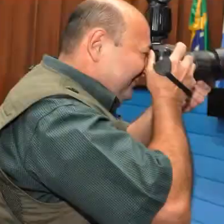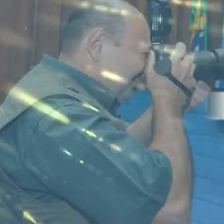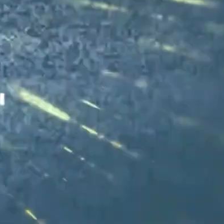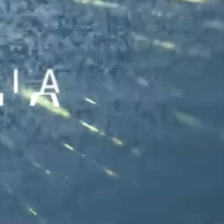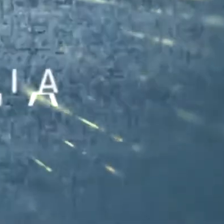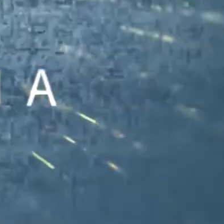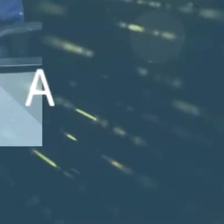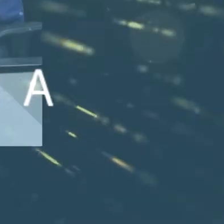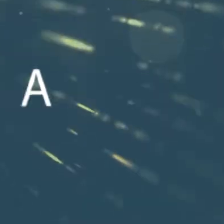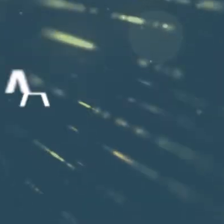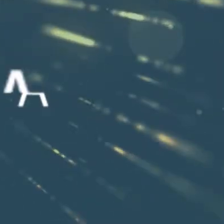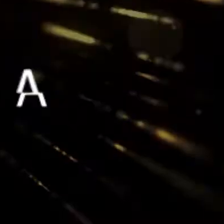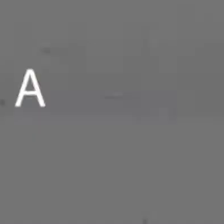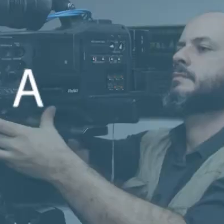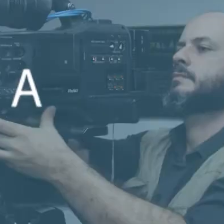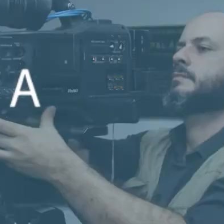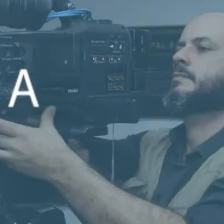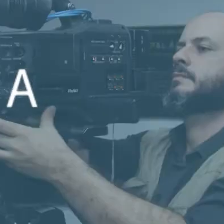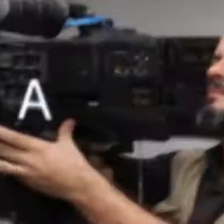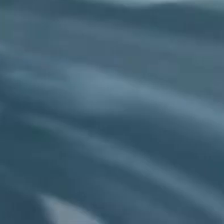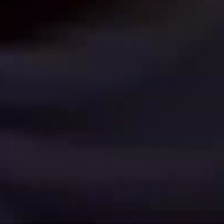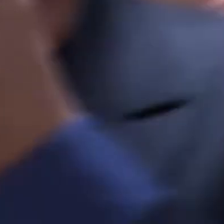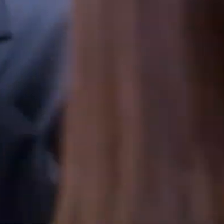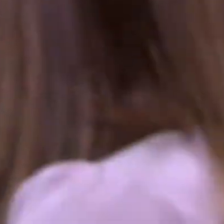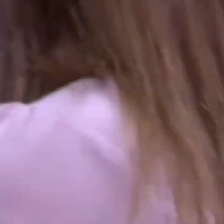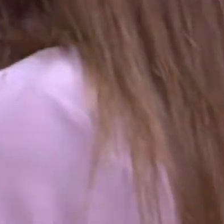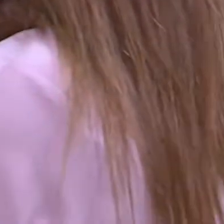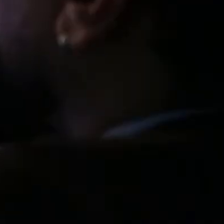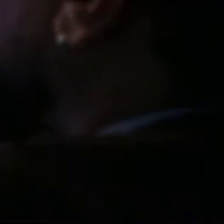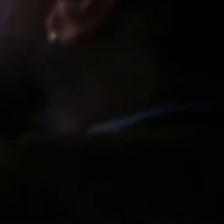Somos informação, fotografia.